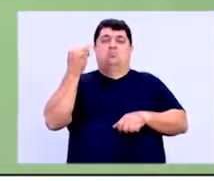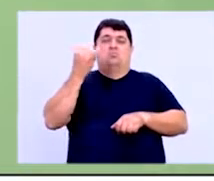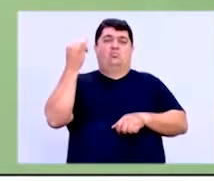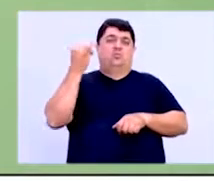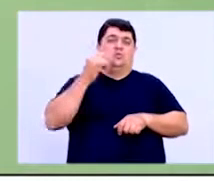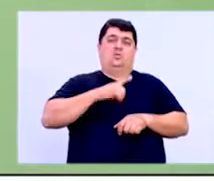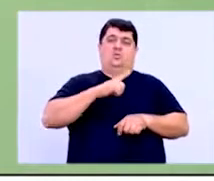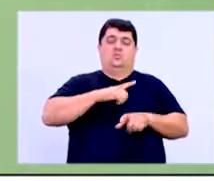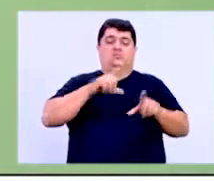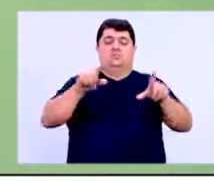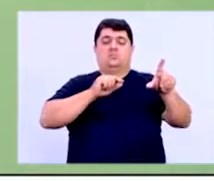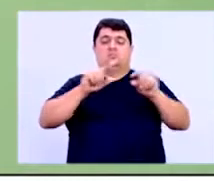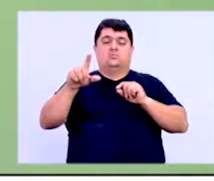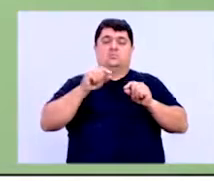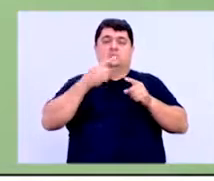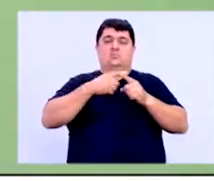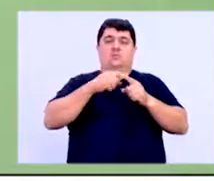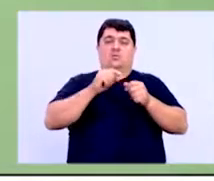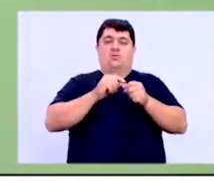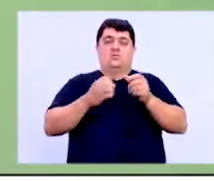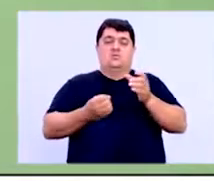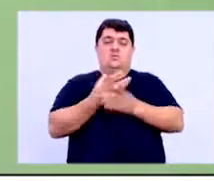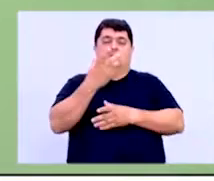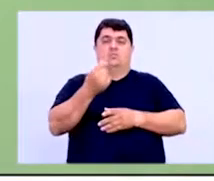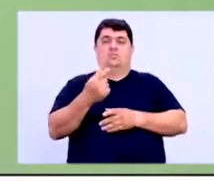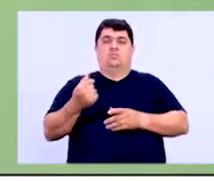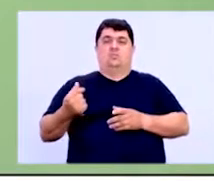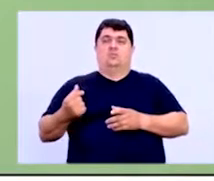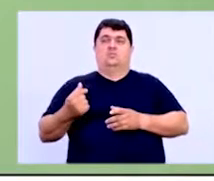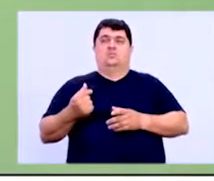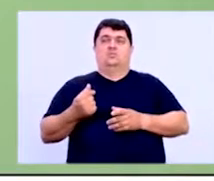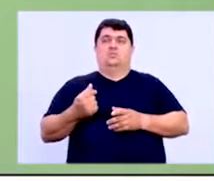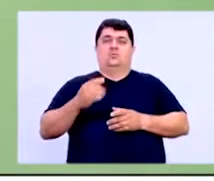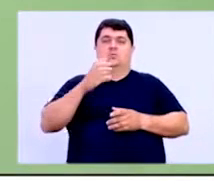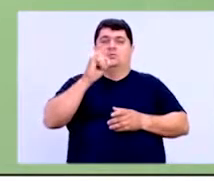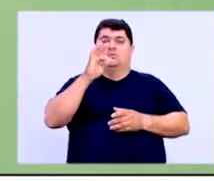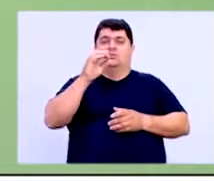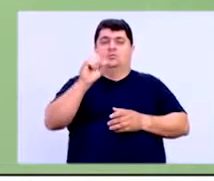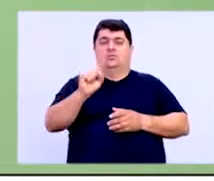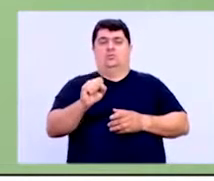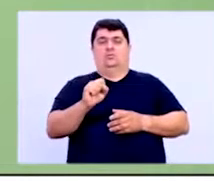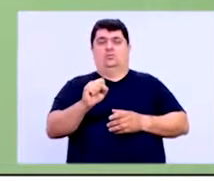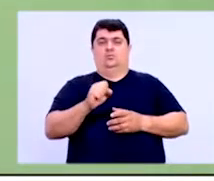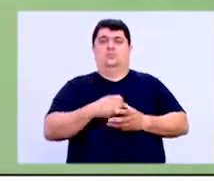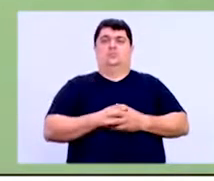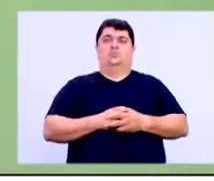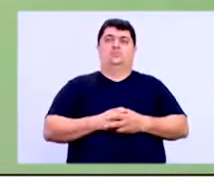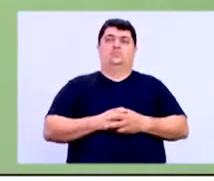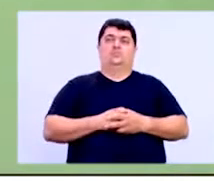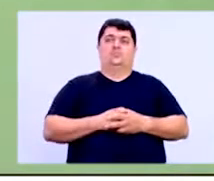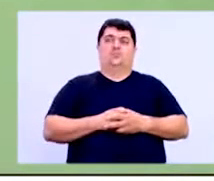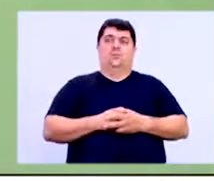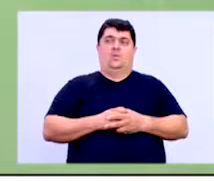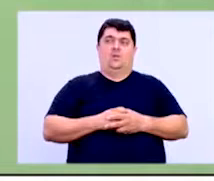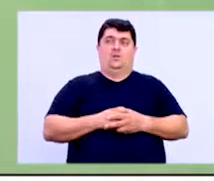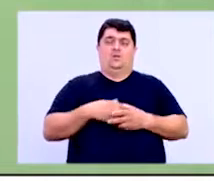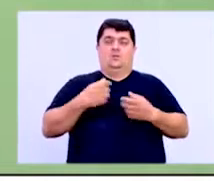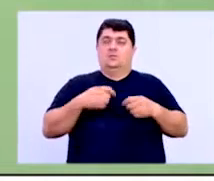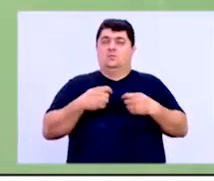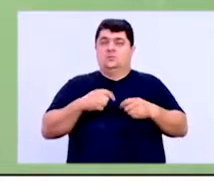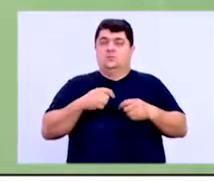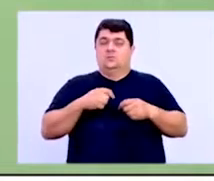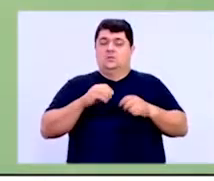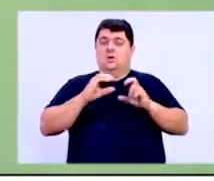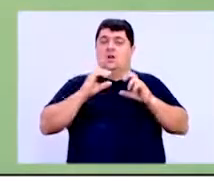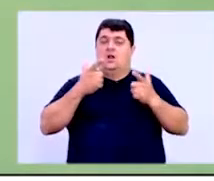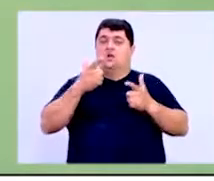de decisão para a formação do preço, né? Ou seja, custos, que a gente vem falando. Devendo estar claro